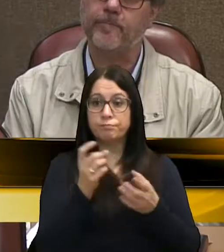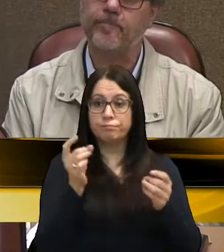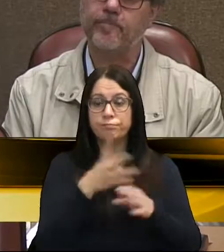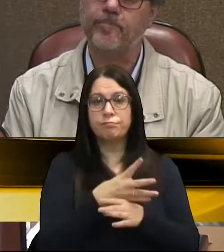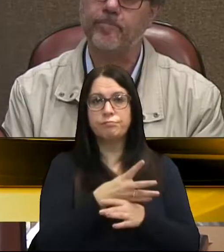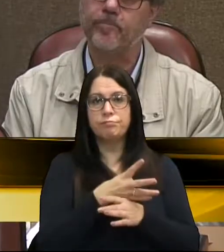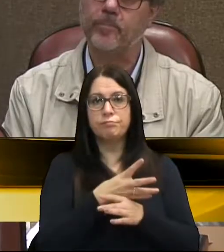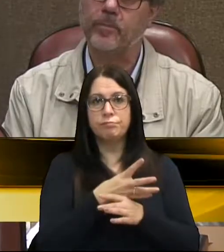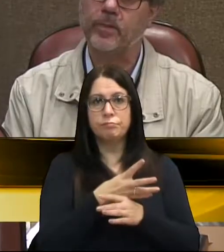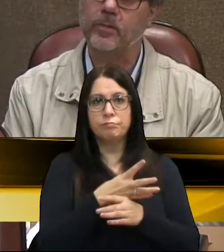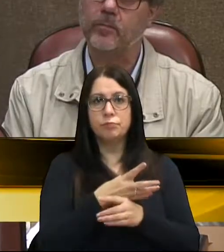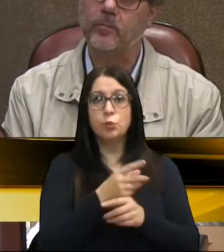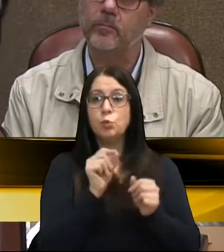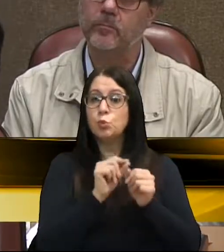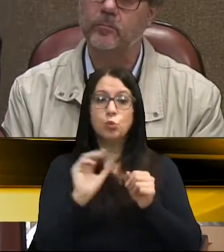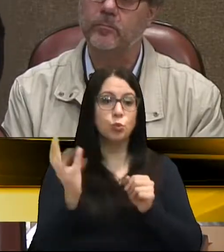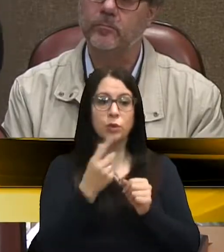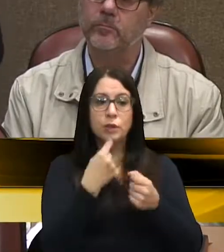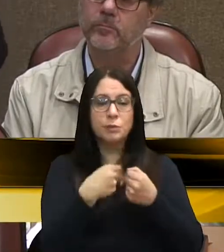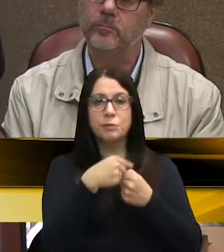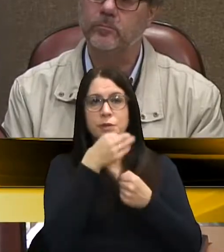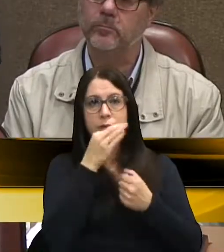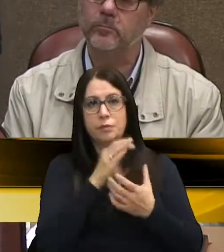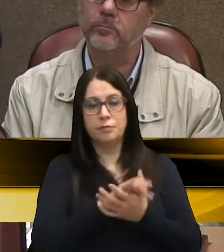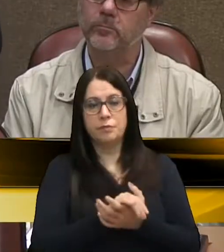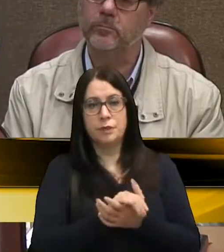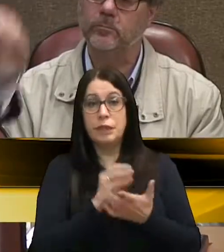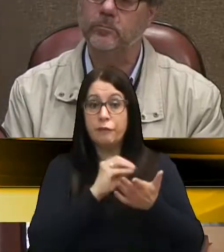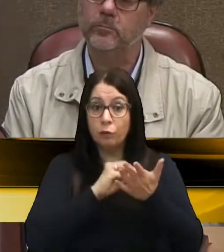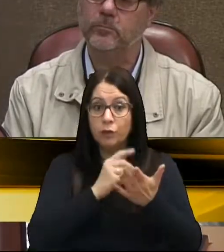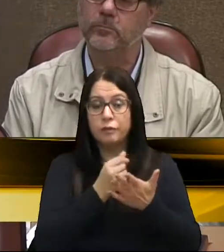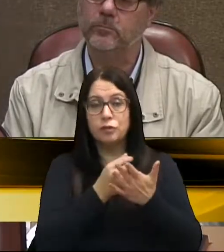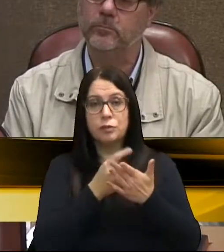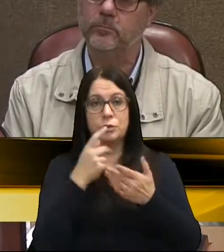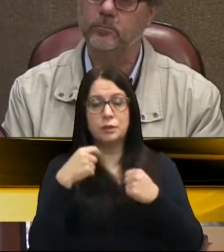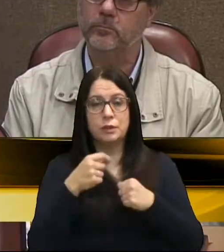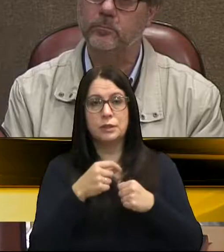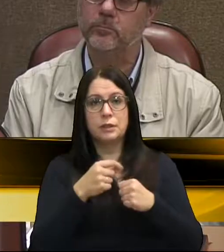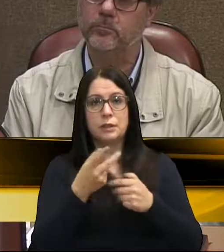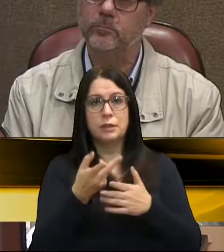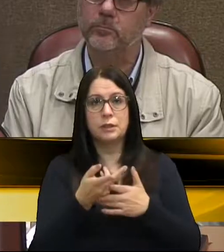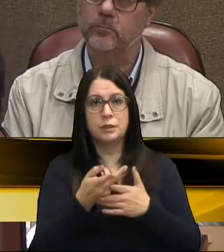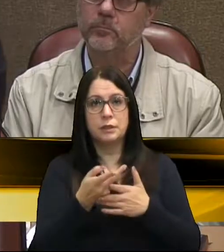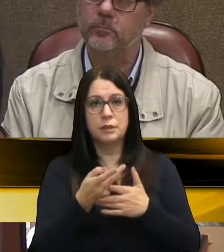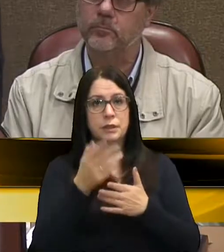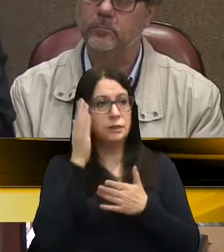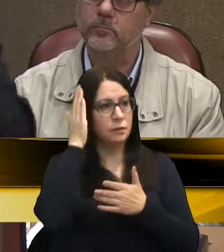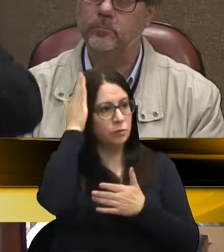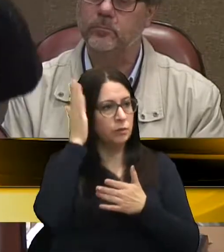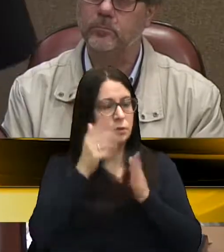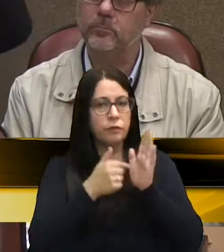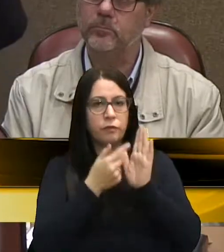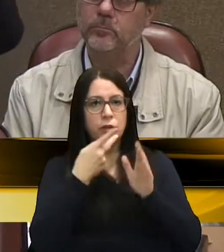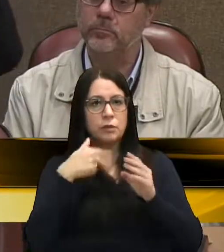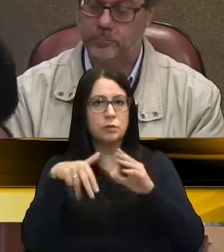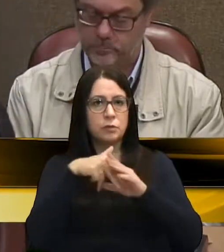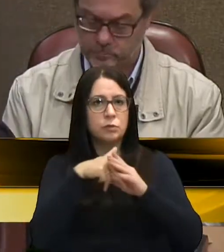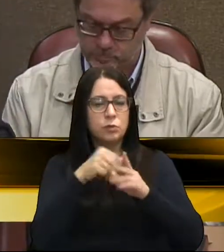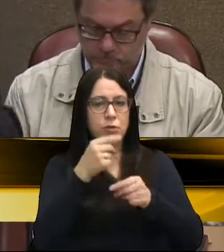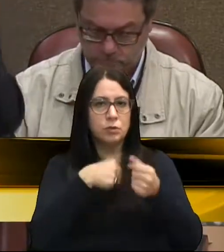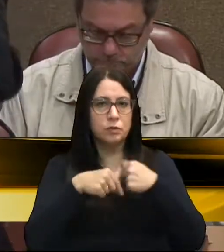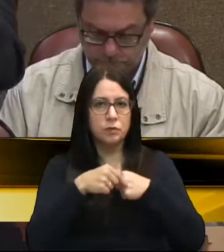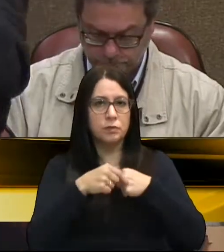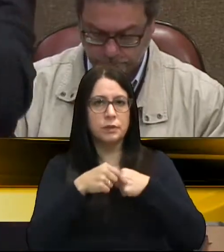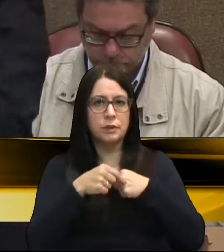suficientes à altura daquilo que é necessário. O vereador Pedro, Vossa Excelência, ocupou a tribuna e falava em desenvolvimento